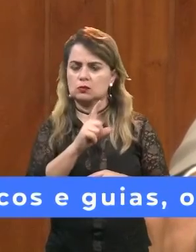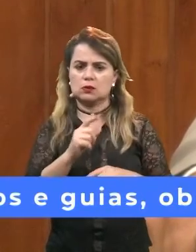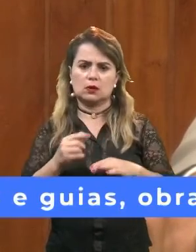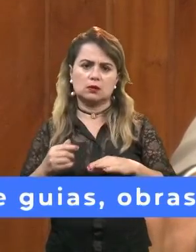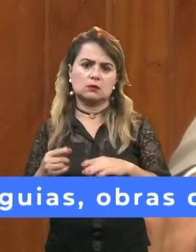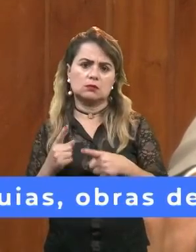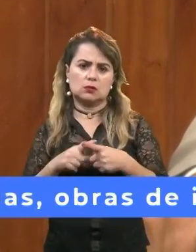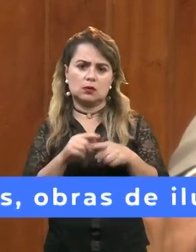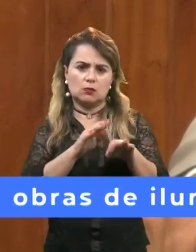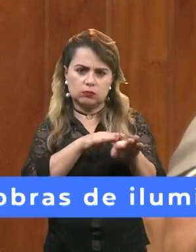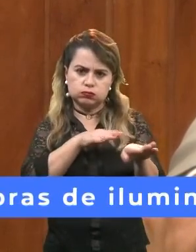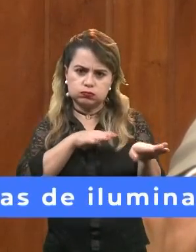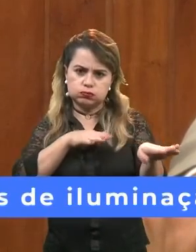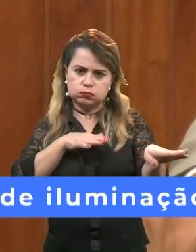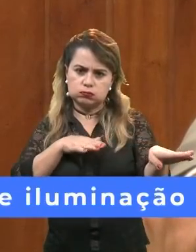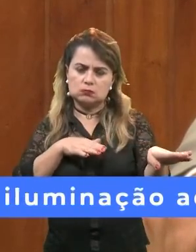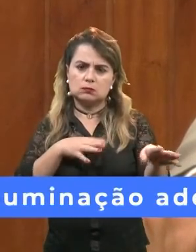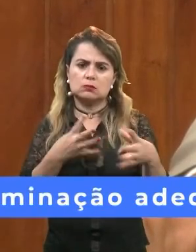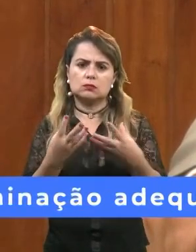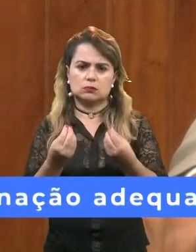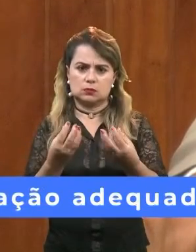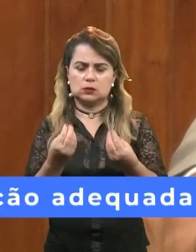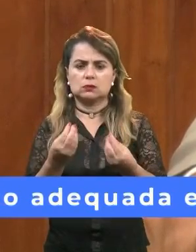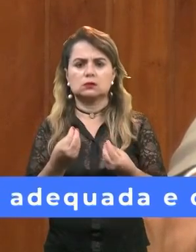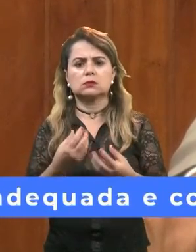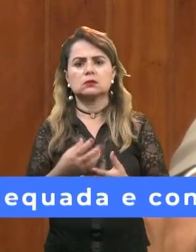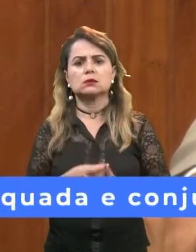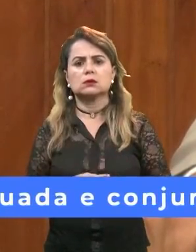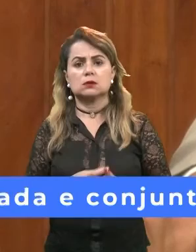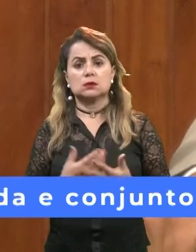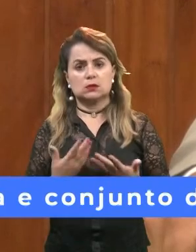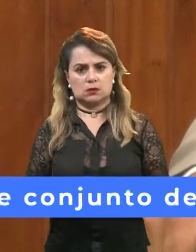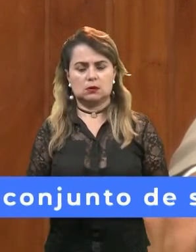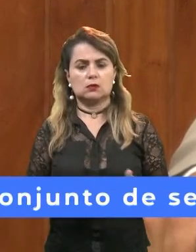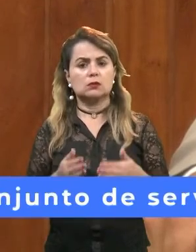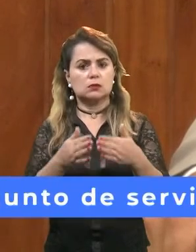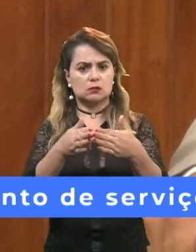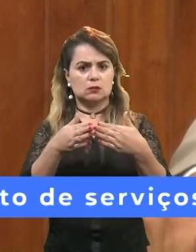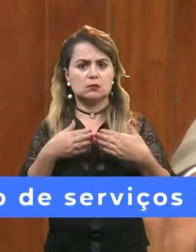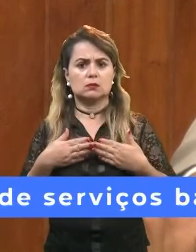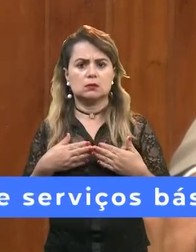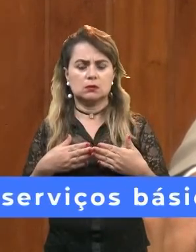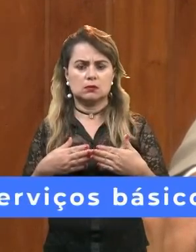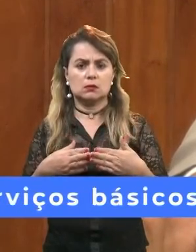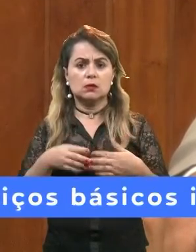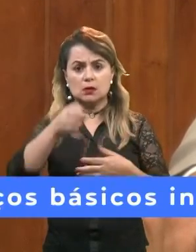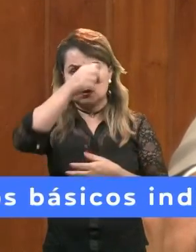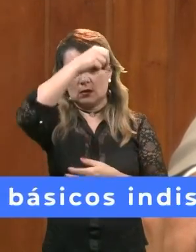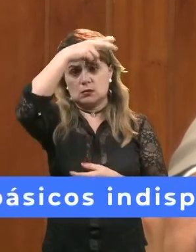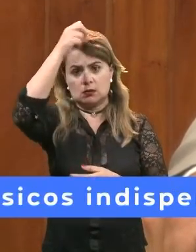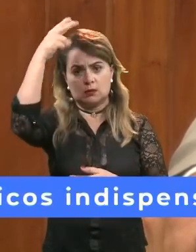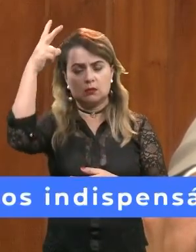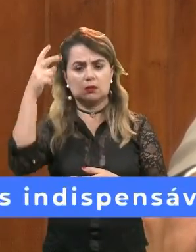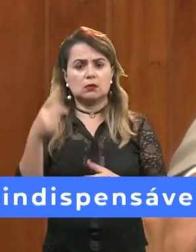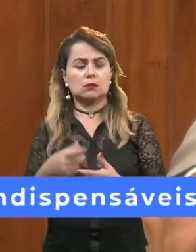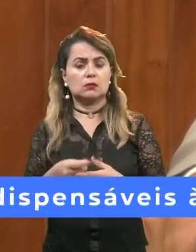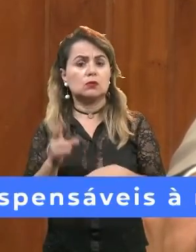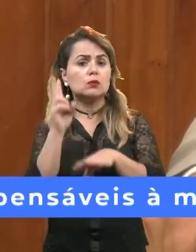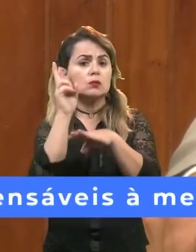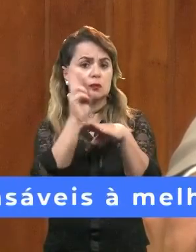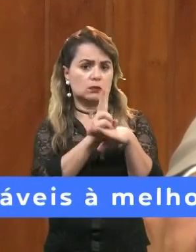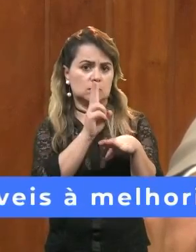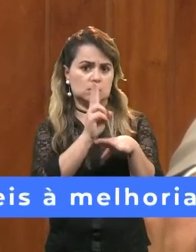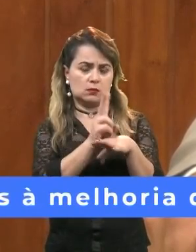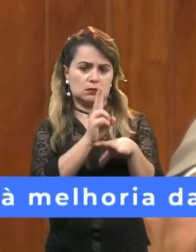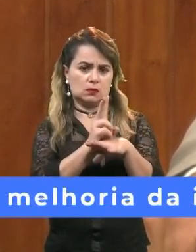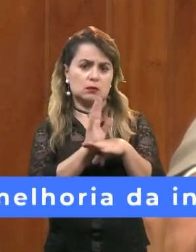imensa do bairro ali de deslocamento. Então, eu deixo aqui para o senhor prefeito que dê uma atenção para aquele pessoal do